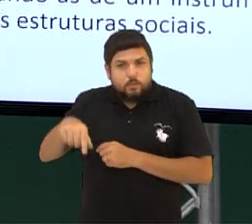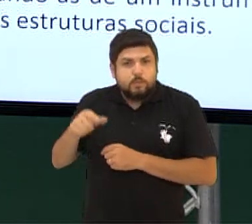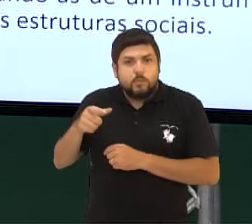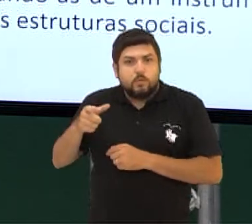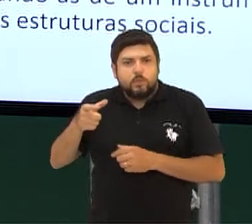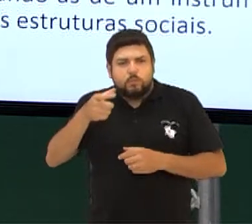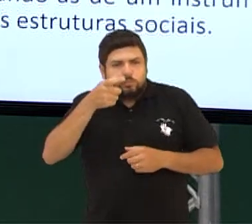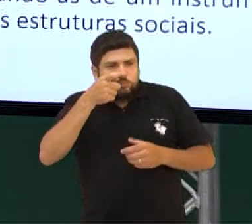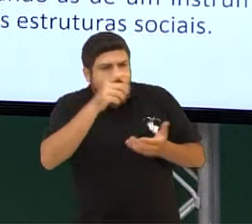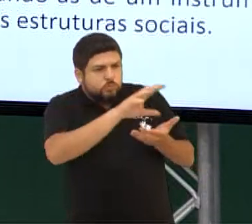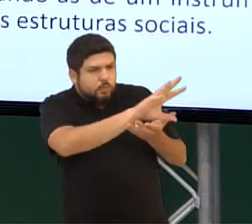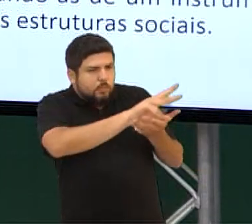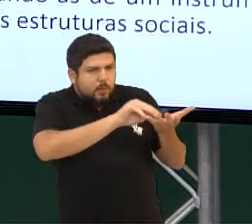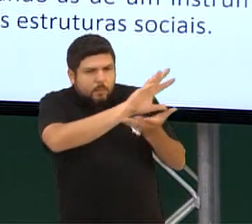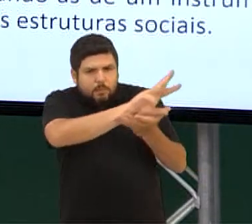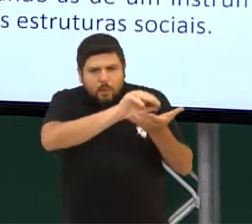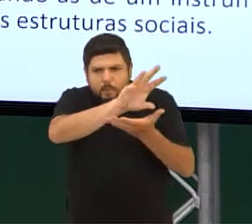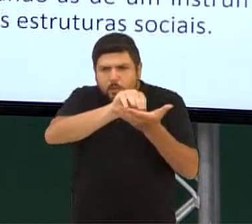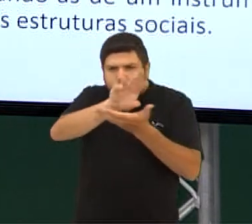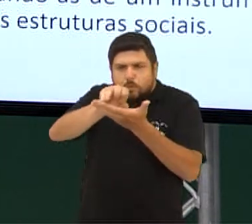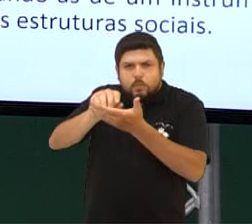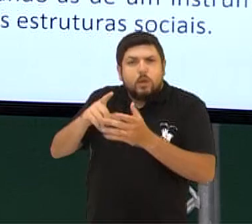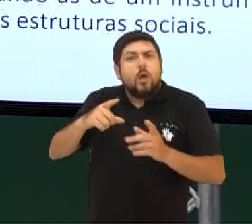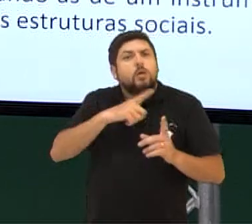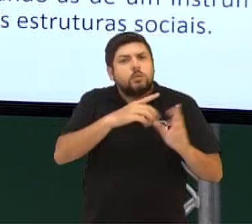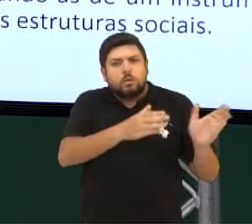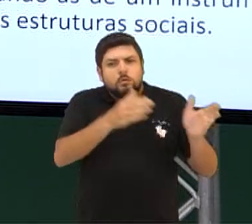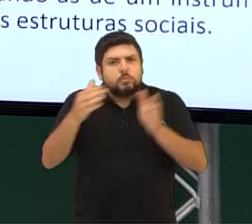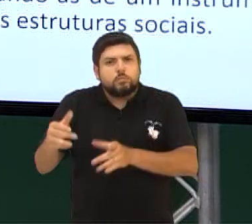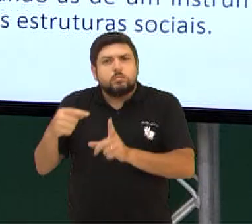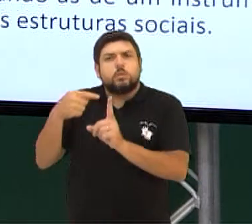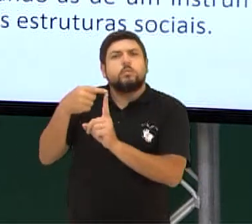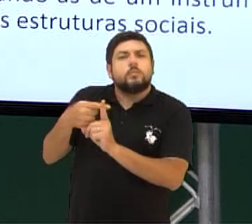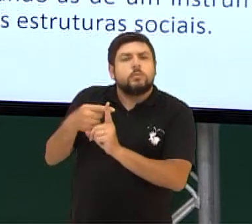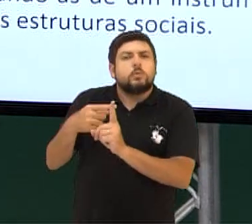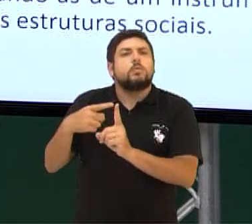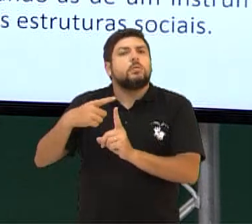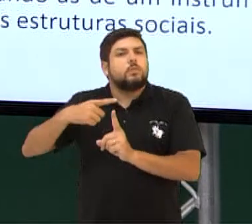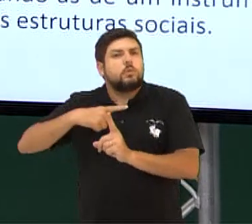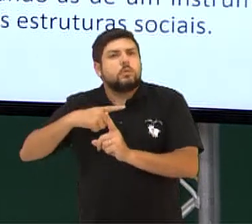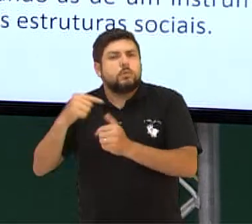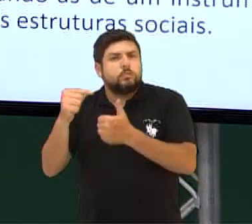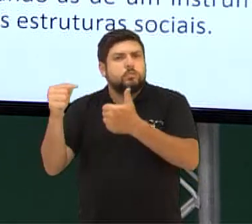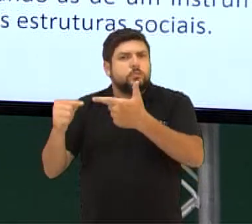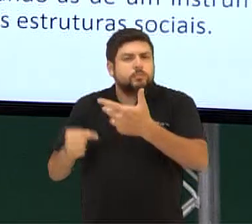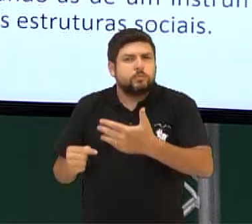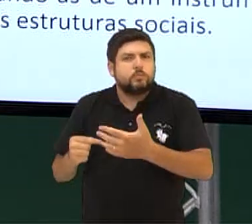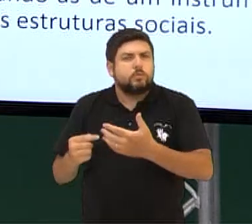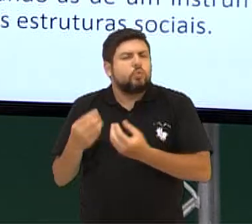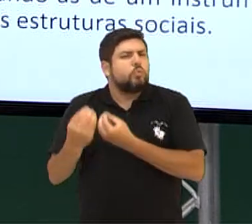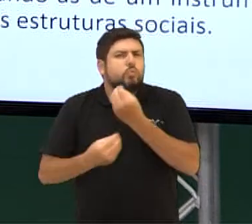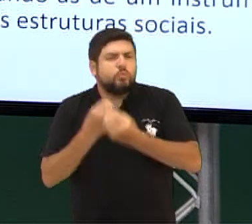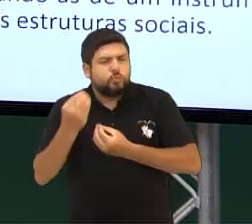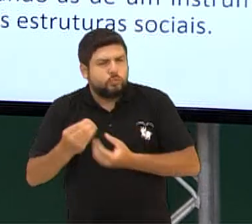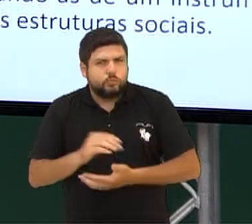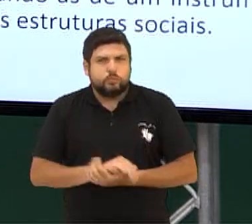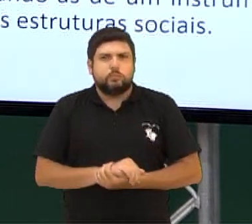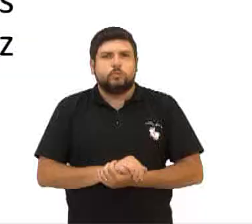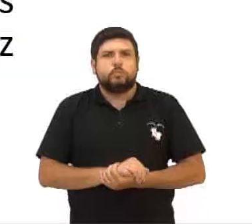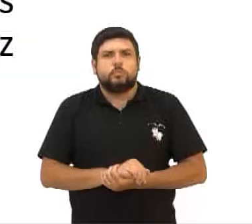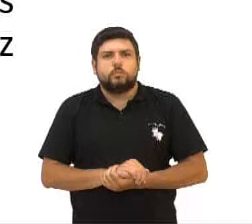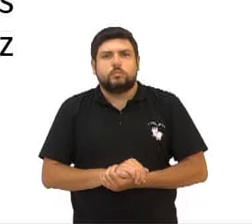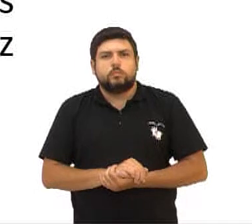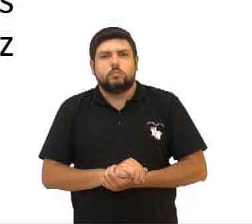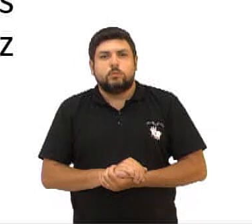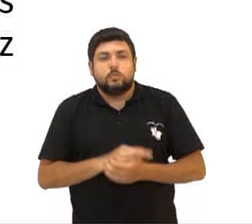nessa reprodutibilidade da obra de arte. Ele vê questões positivas nessa reprodução em massa. Quais? Que